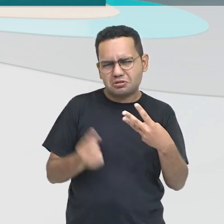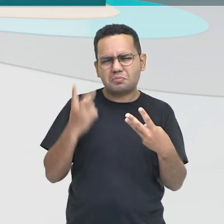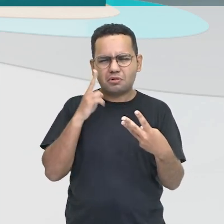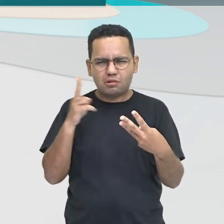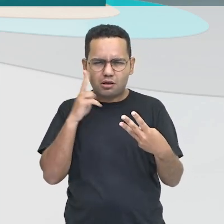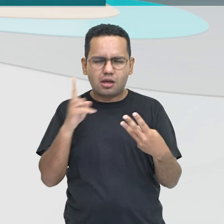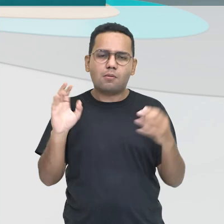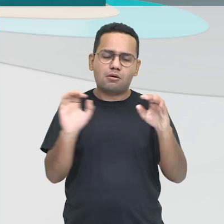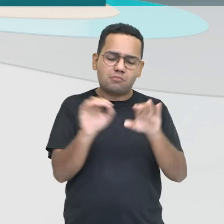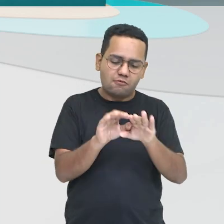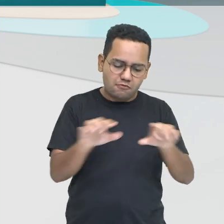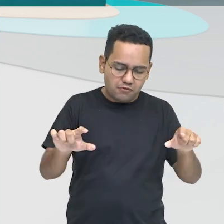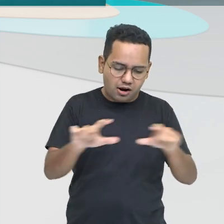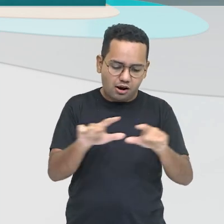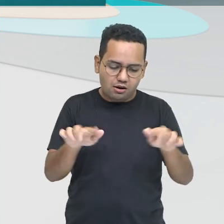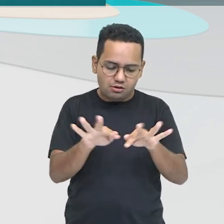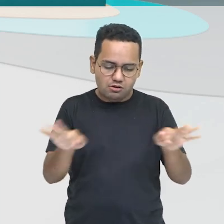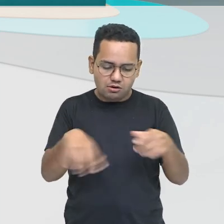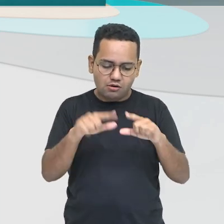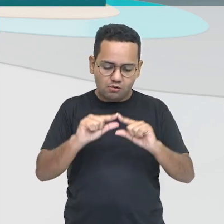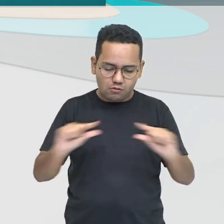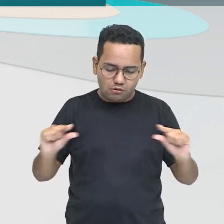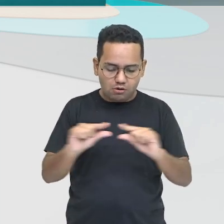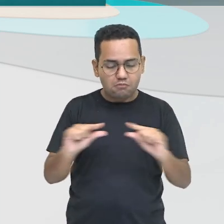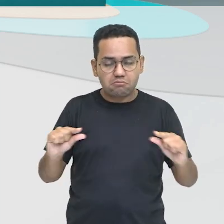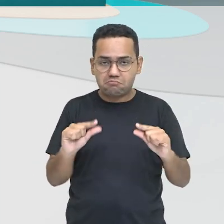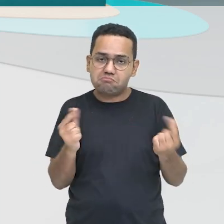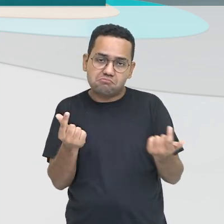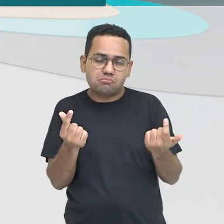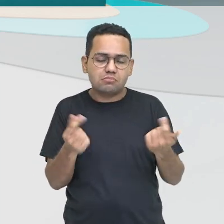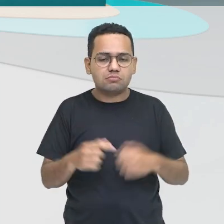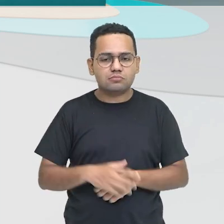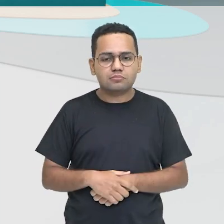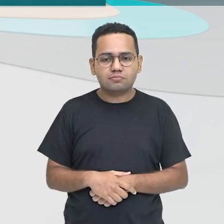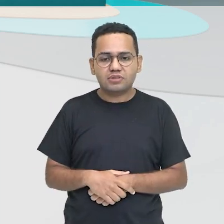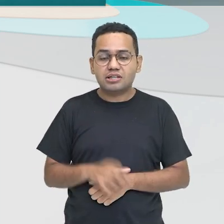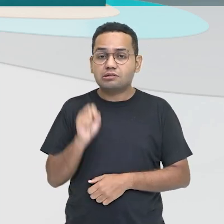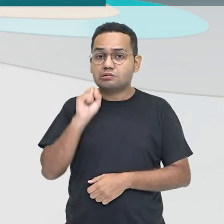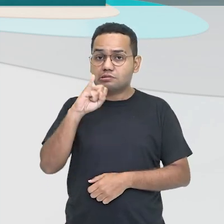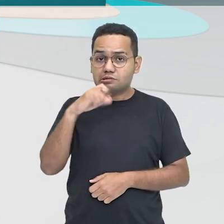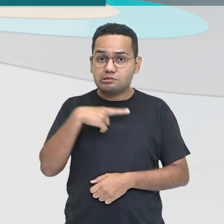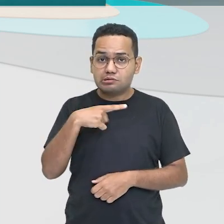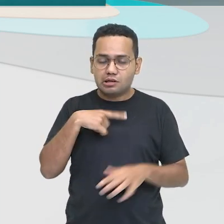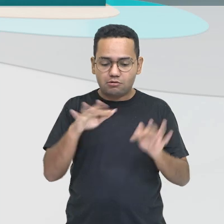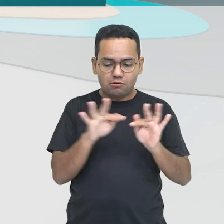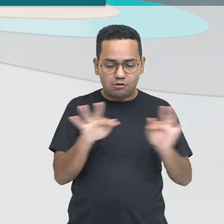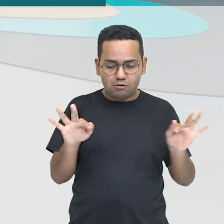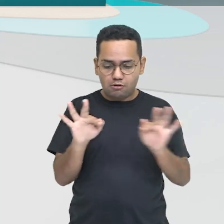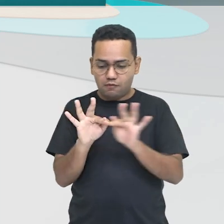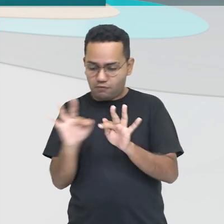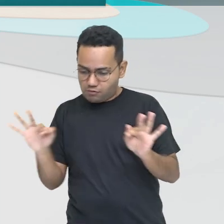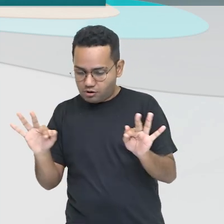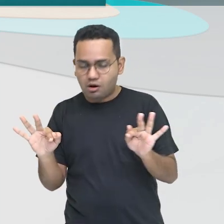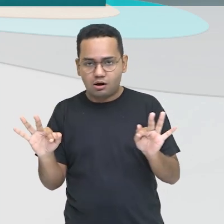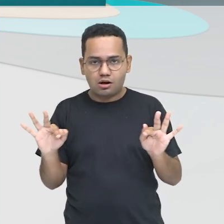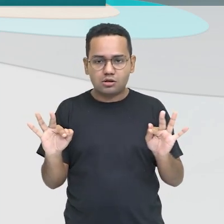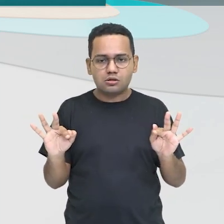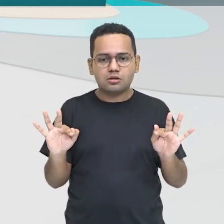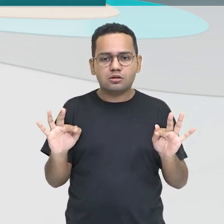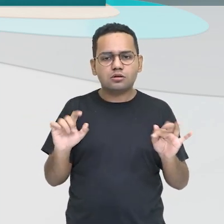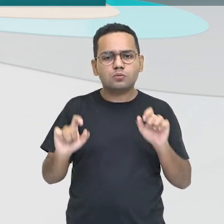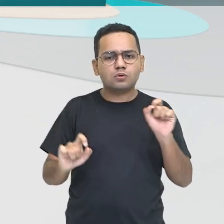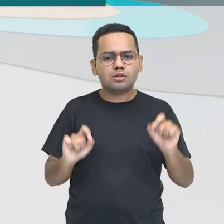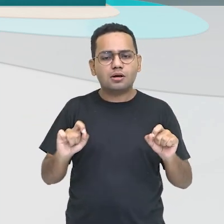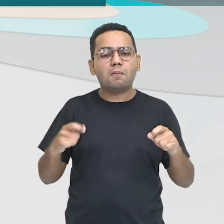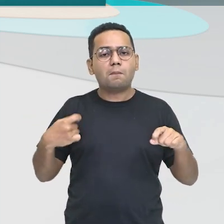frases, ou então somente orações. Quando eu tenho mais de uma oração dentro de um período, né, o que é bastante comum, eu